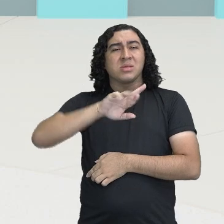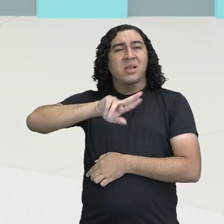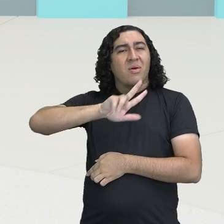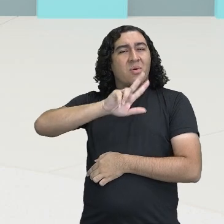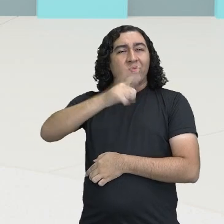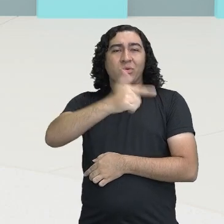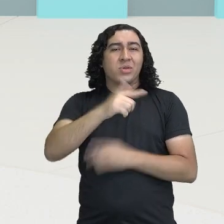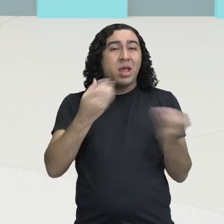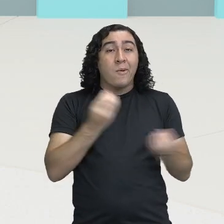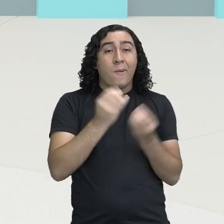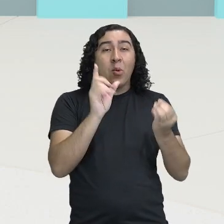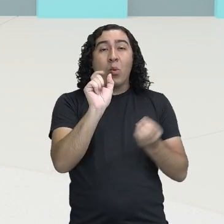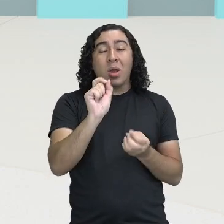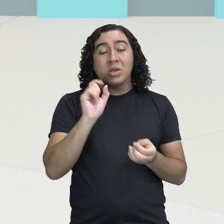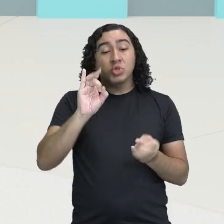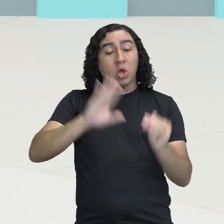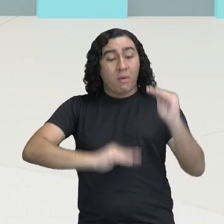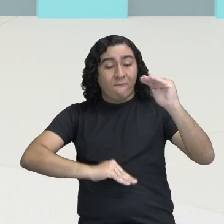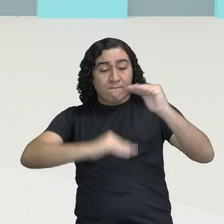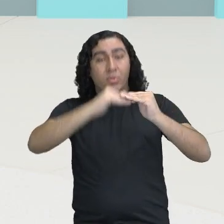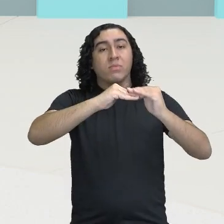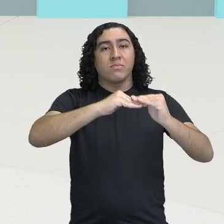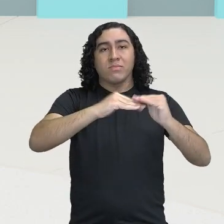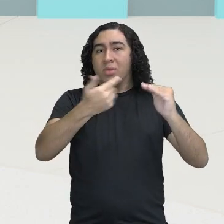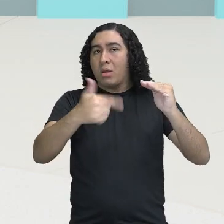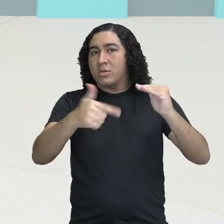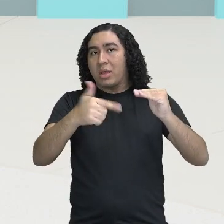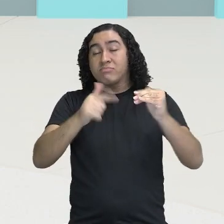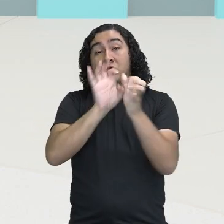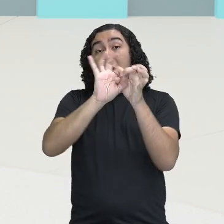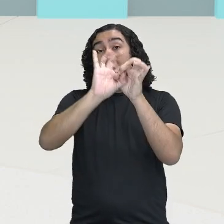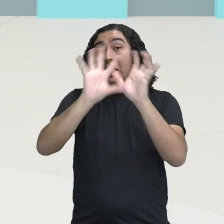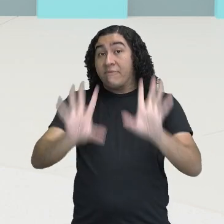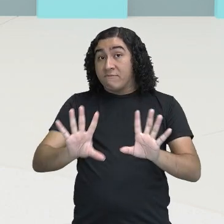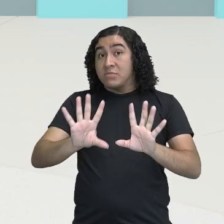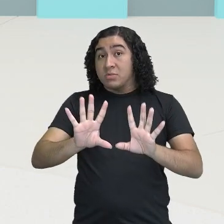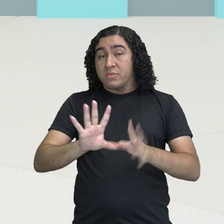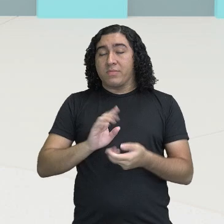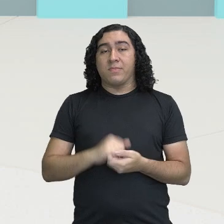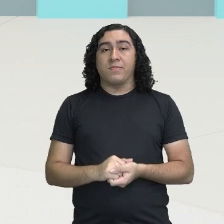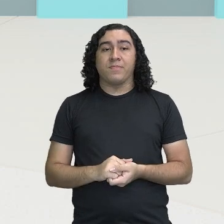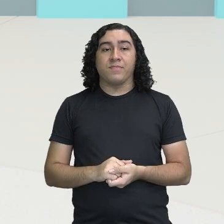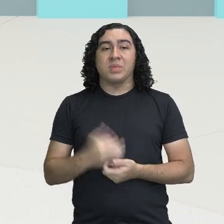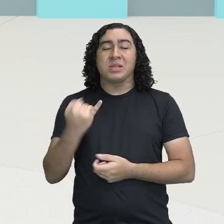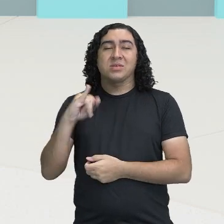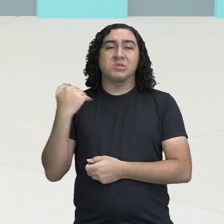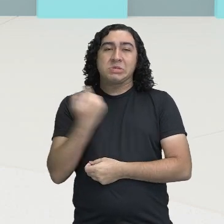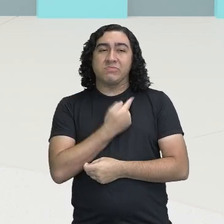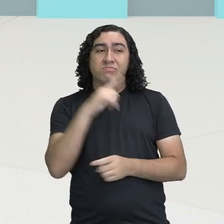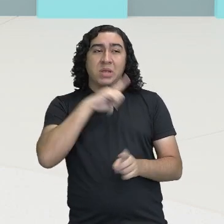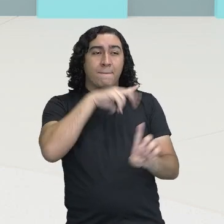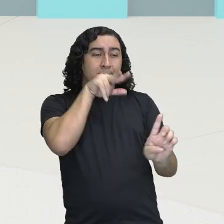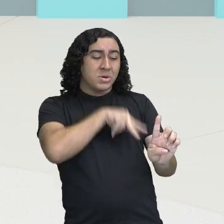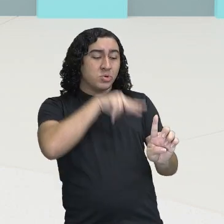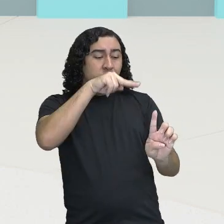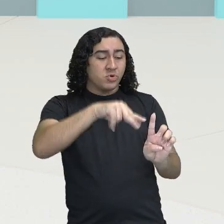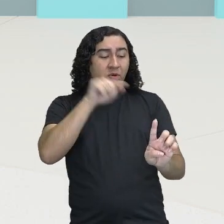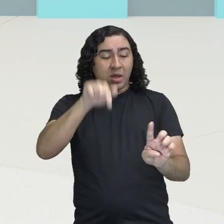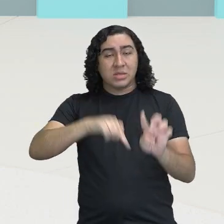teto, não limitamos. Então, quando trazemos esse olhar das mídias,